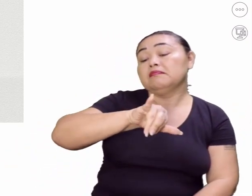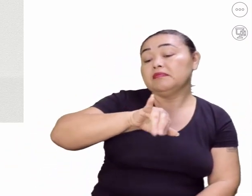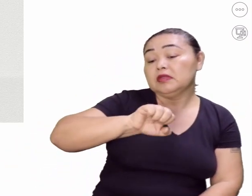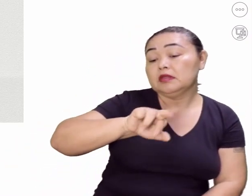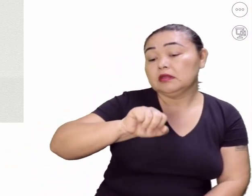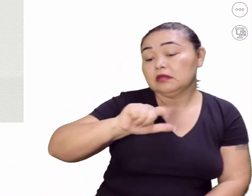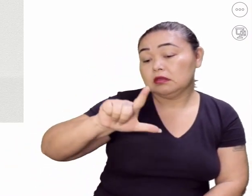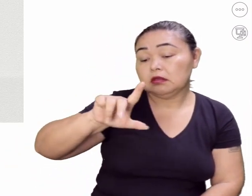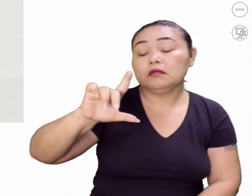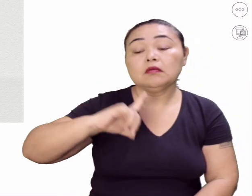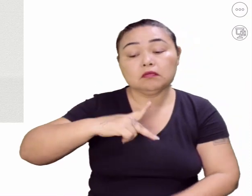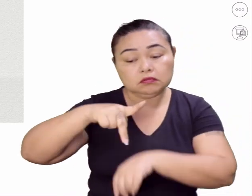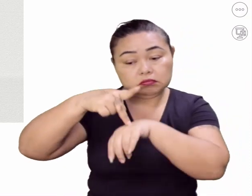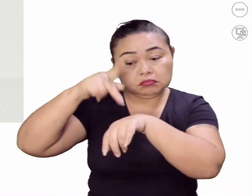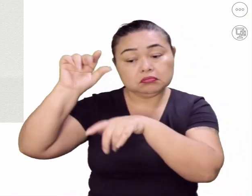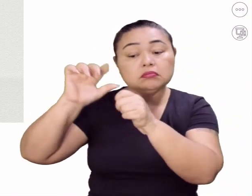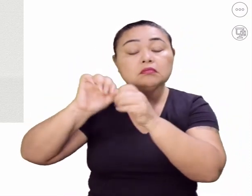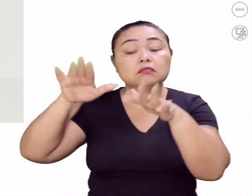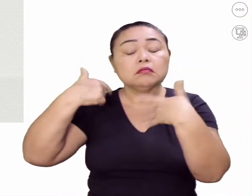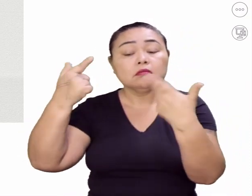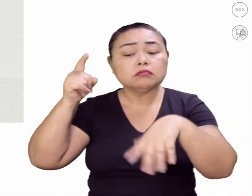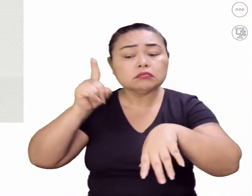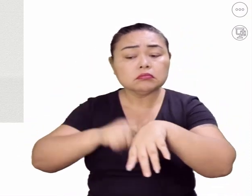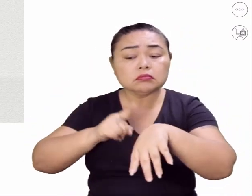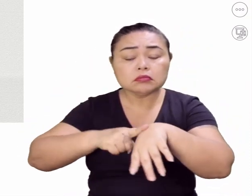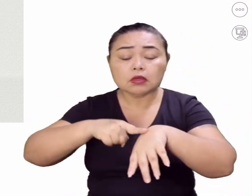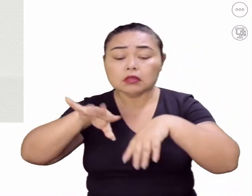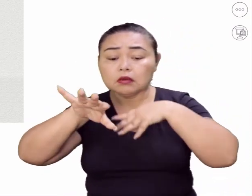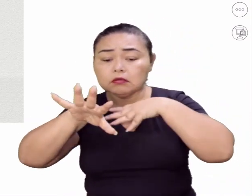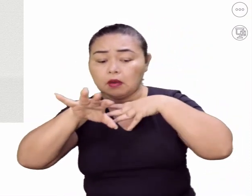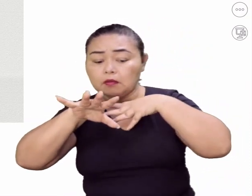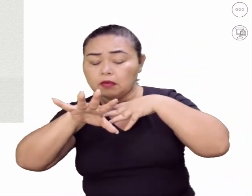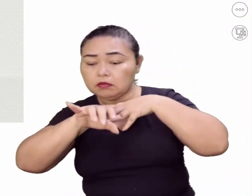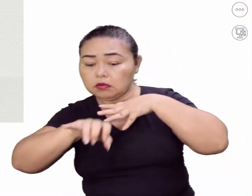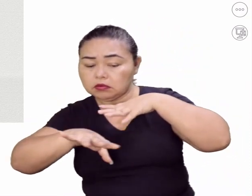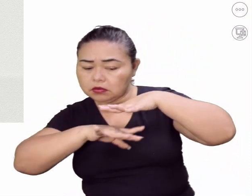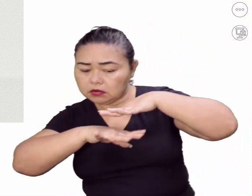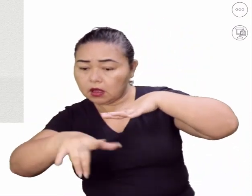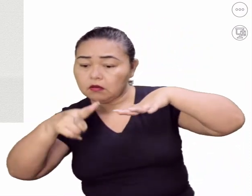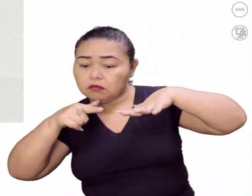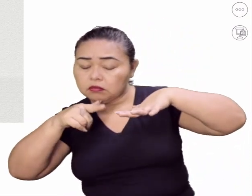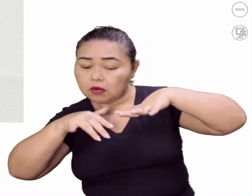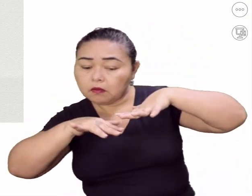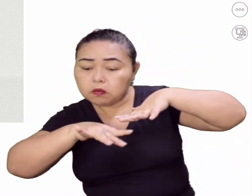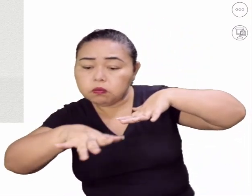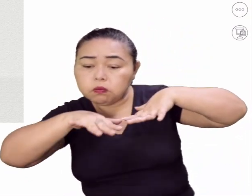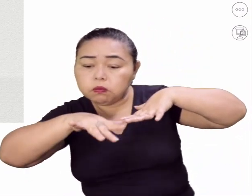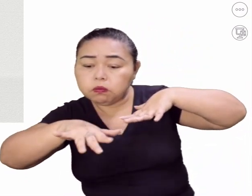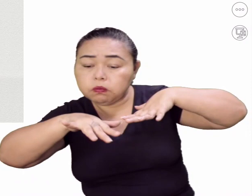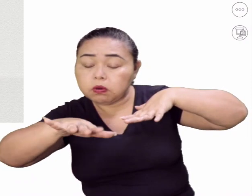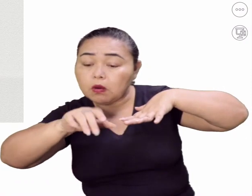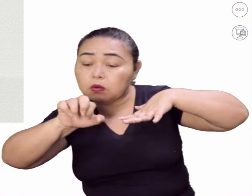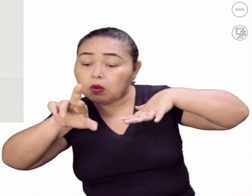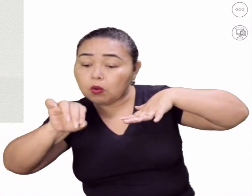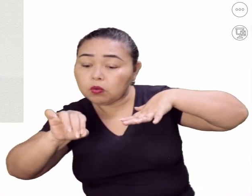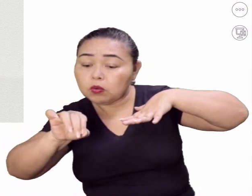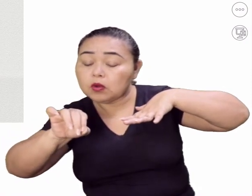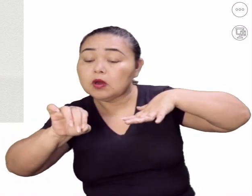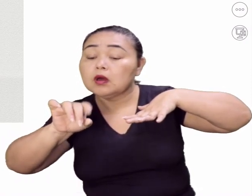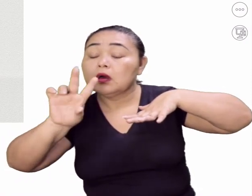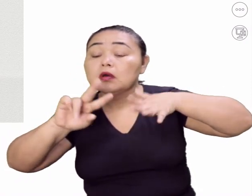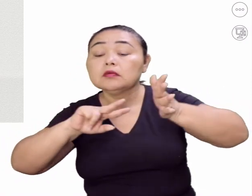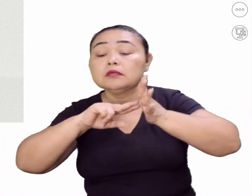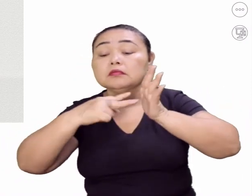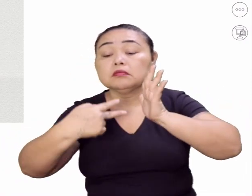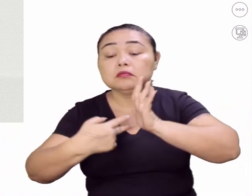interessante, porque eles conseguem verificar, a partir do momento que o sensor identifica naquela água uma grande quantidade de cloro, isso